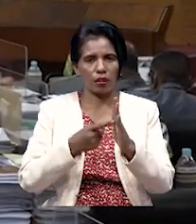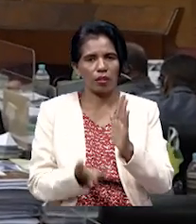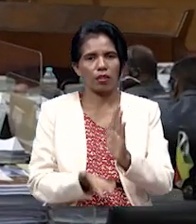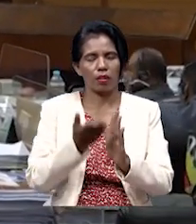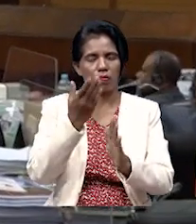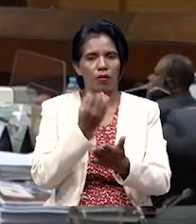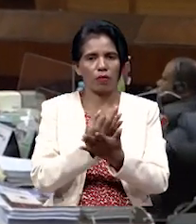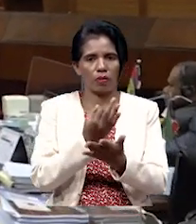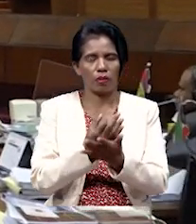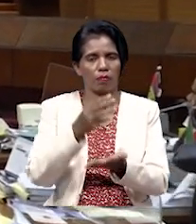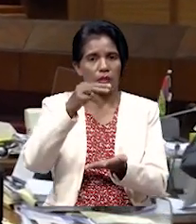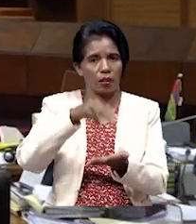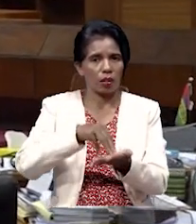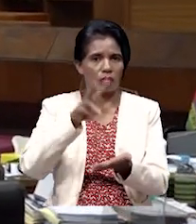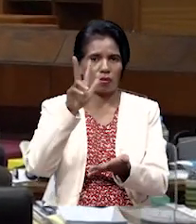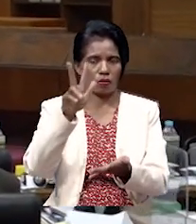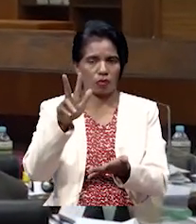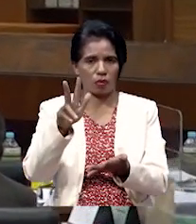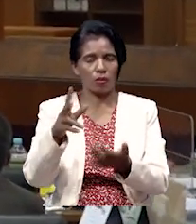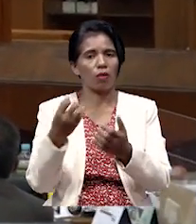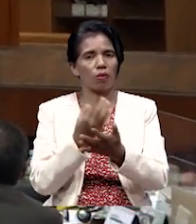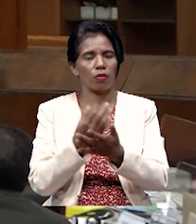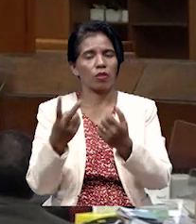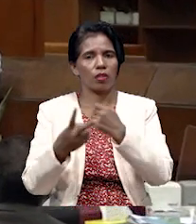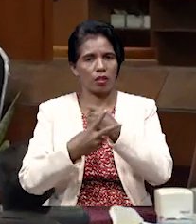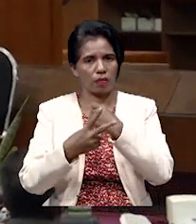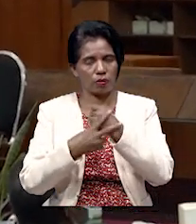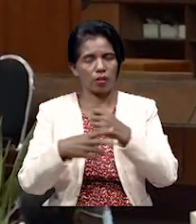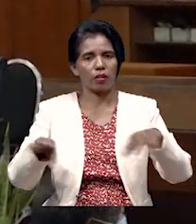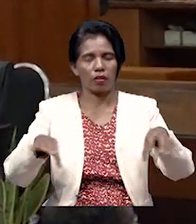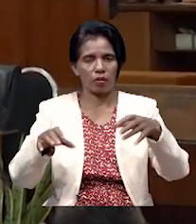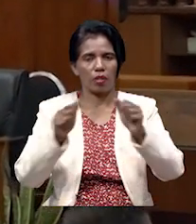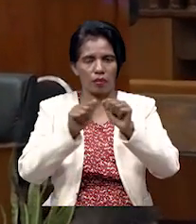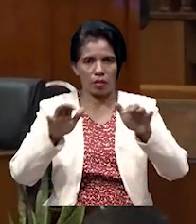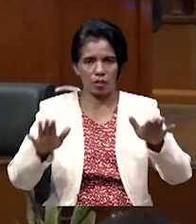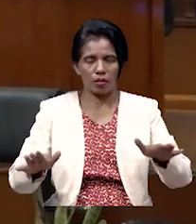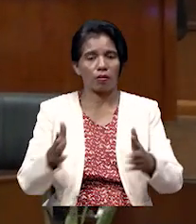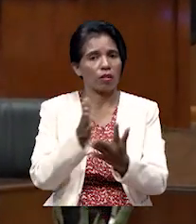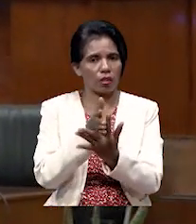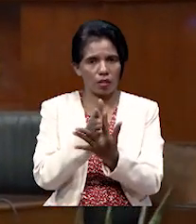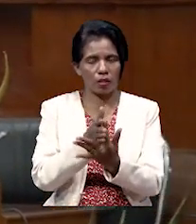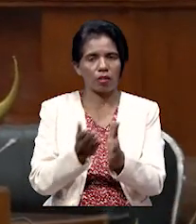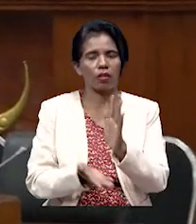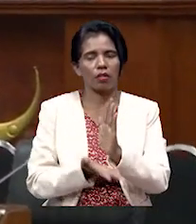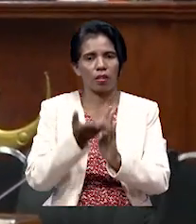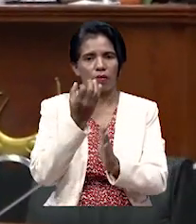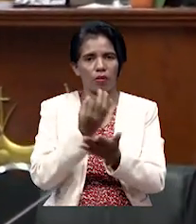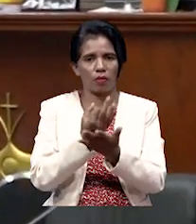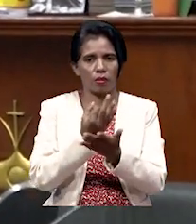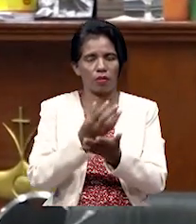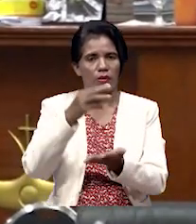osang milhão toluresing, despesa órgãos serviços no administração central, sai ba osang